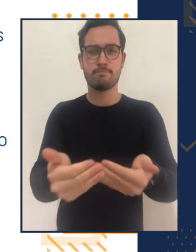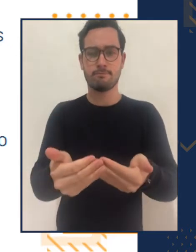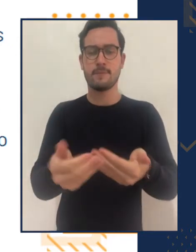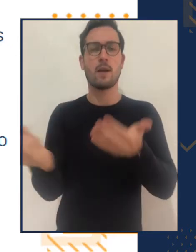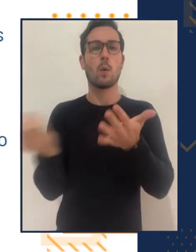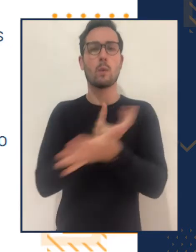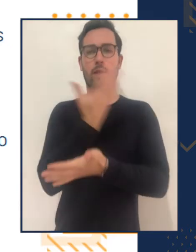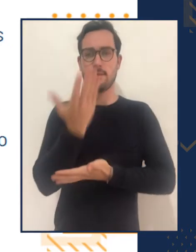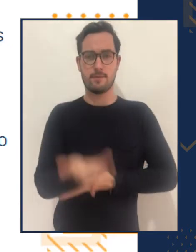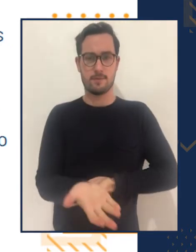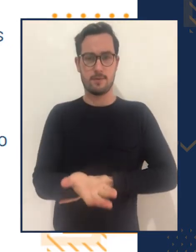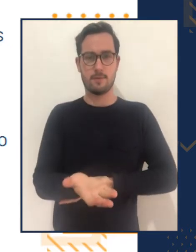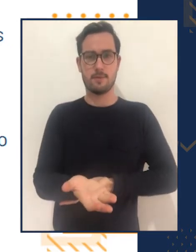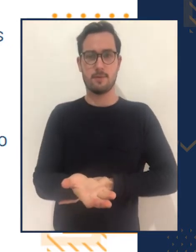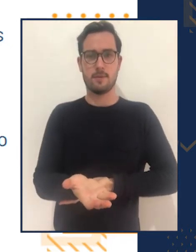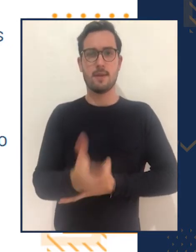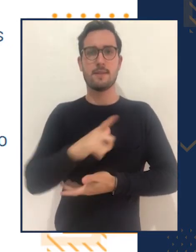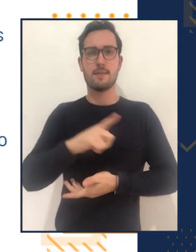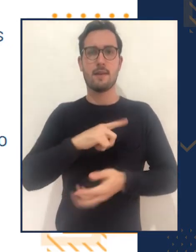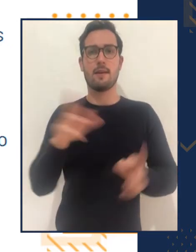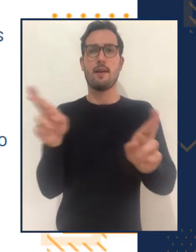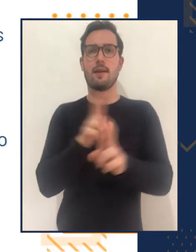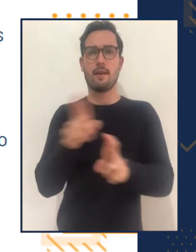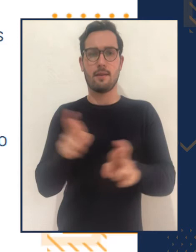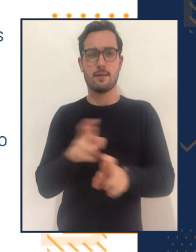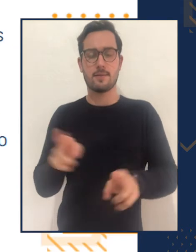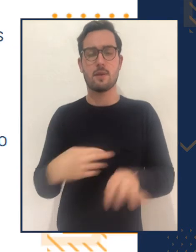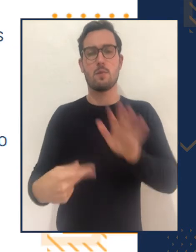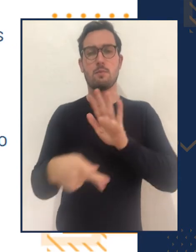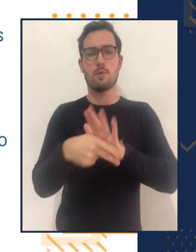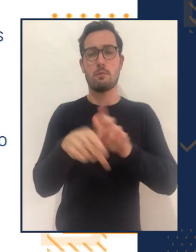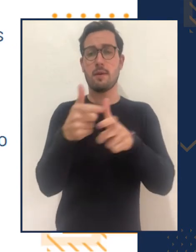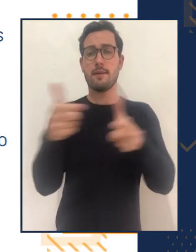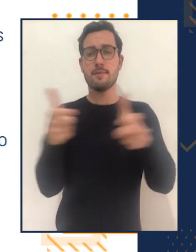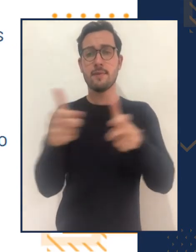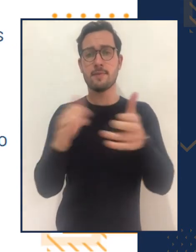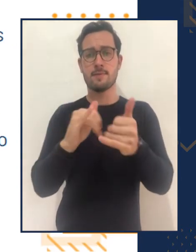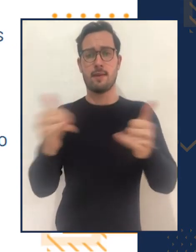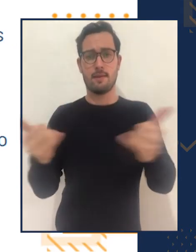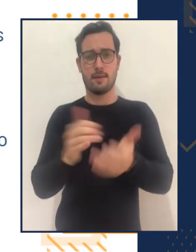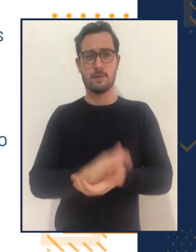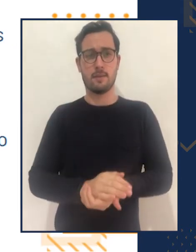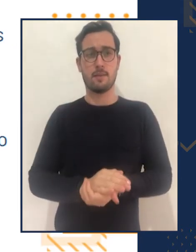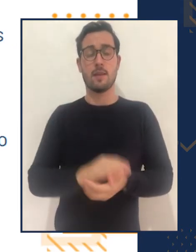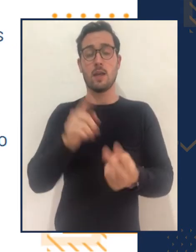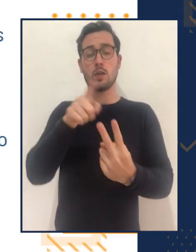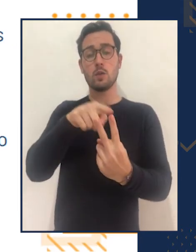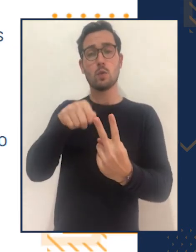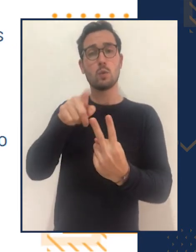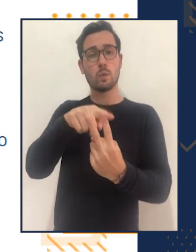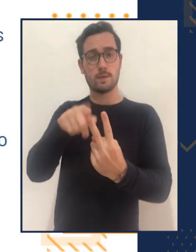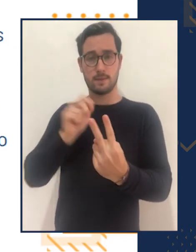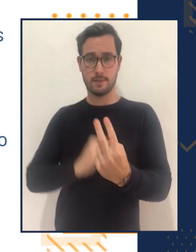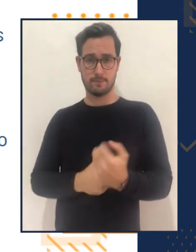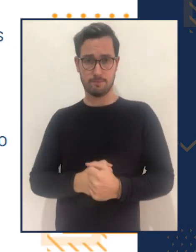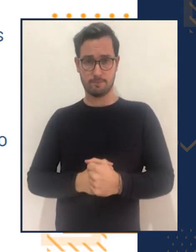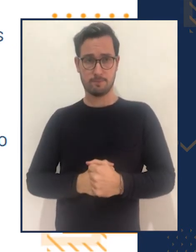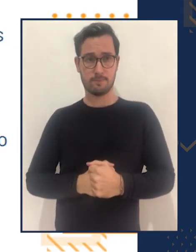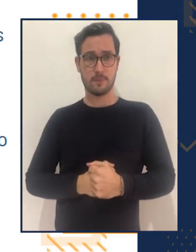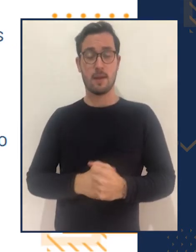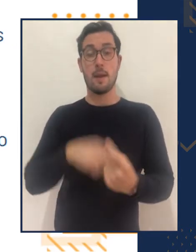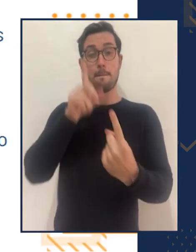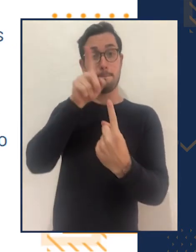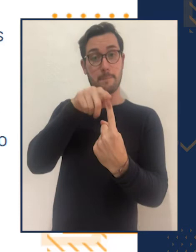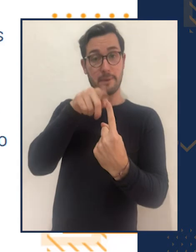que funciona, né, se relacionam a algumas grandezas elétricas. Então tem duas leis,